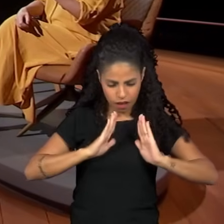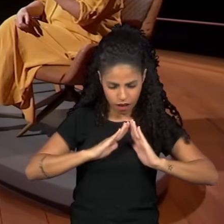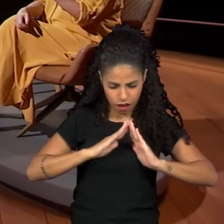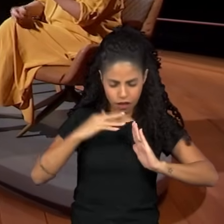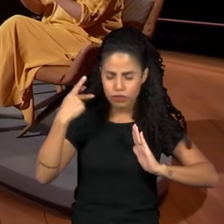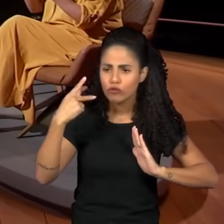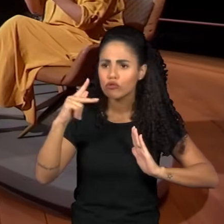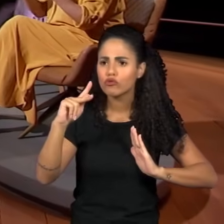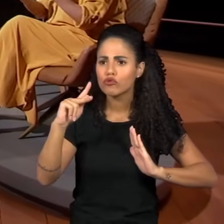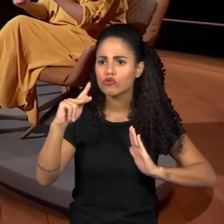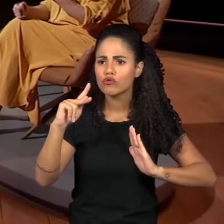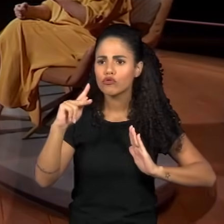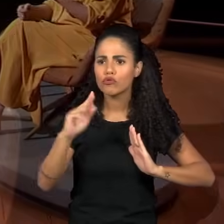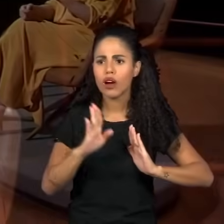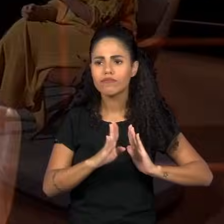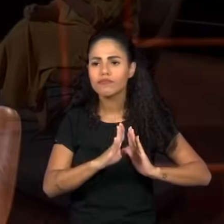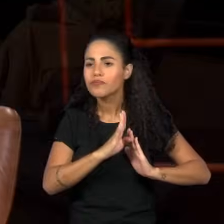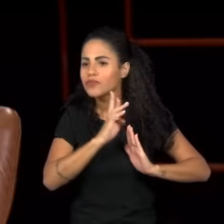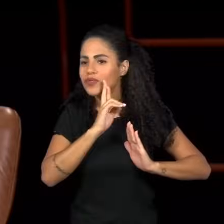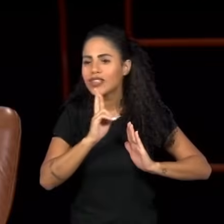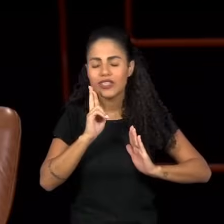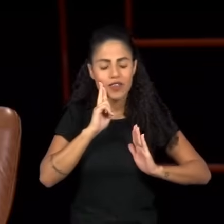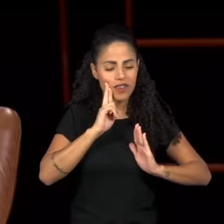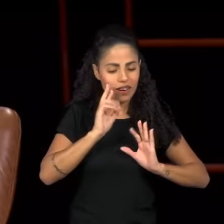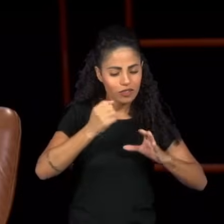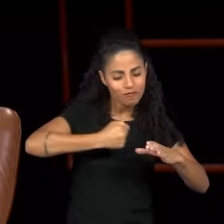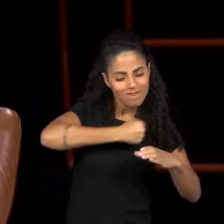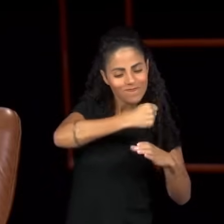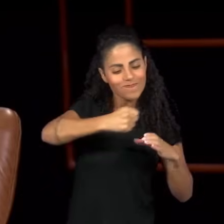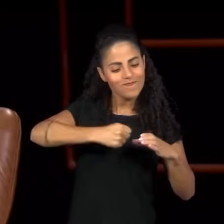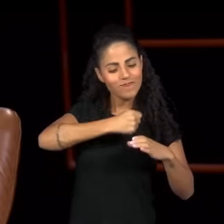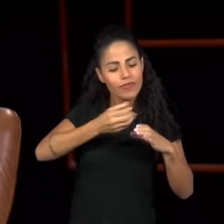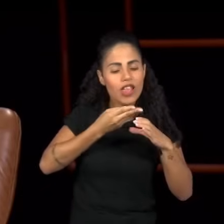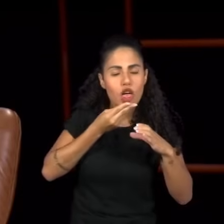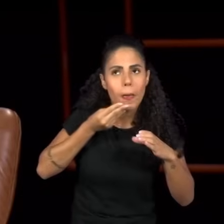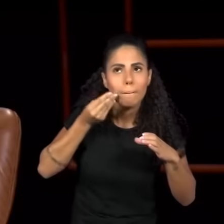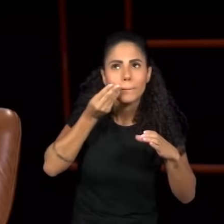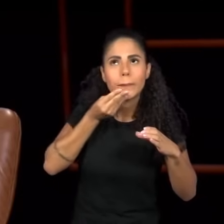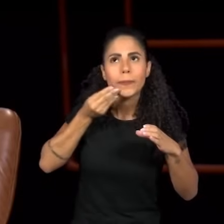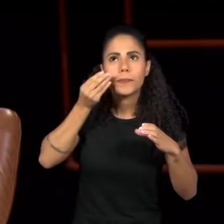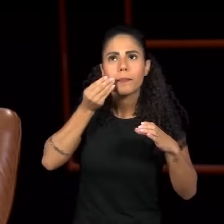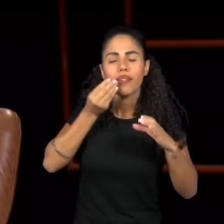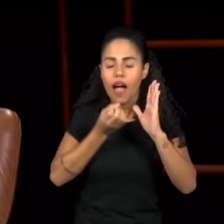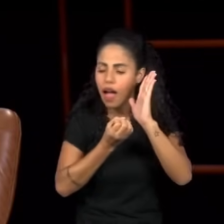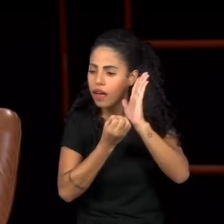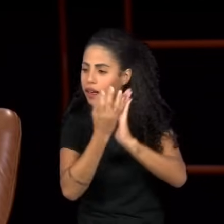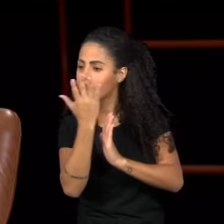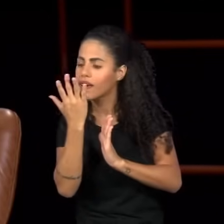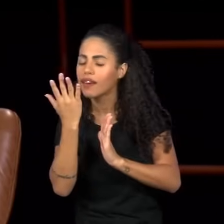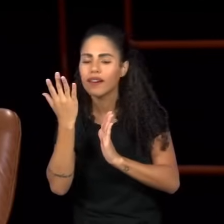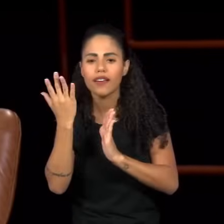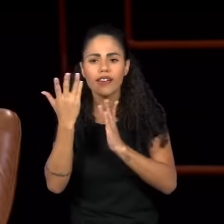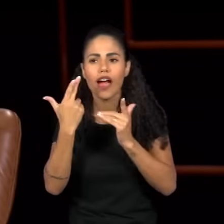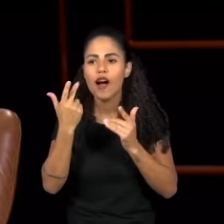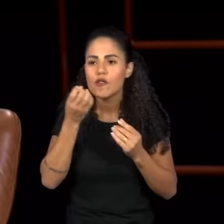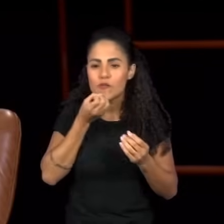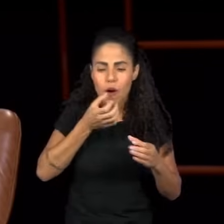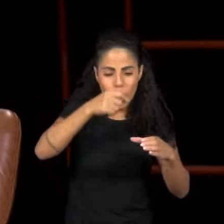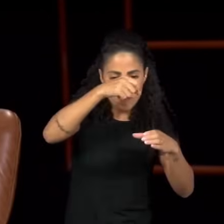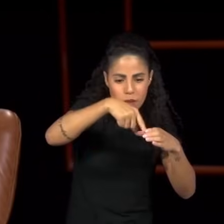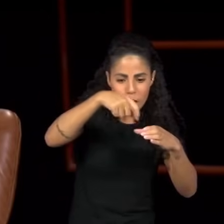casa um restaurante. Cozinha, prova, cria,